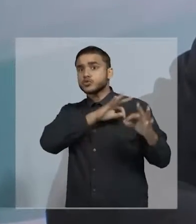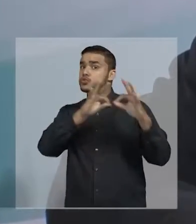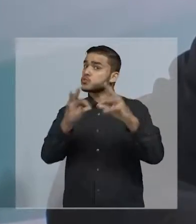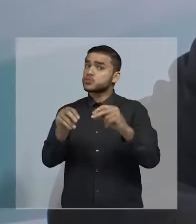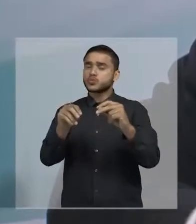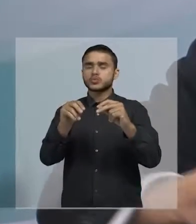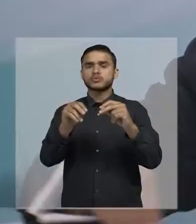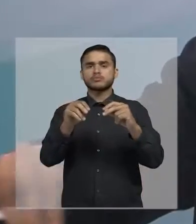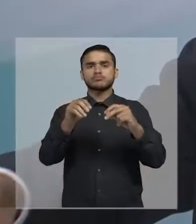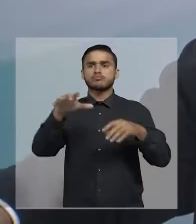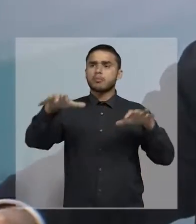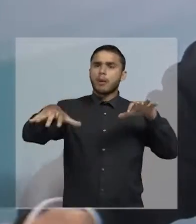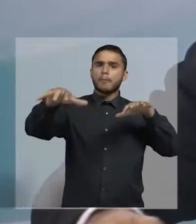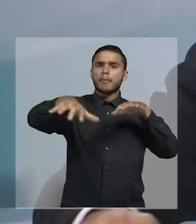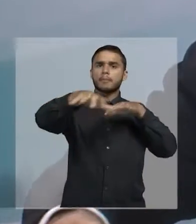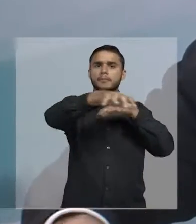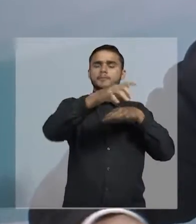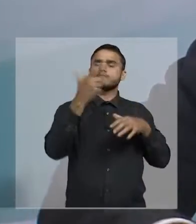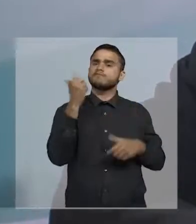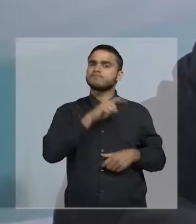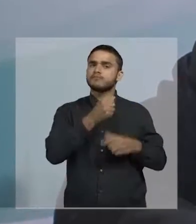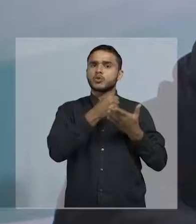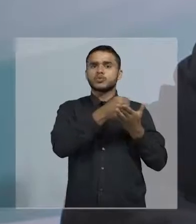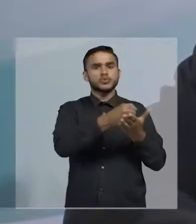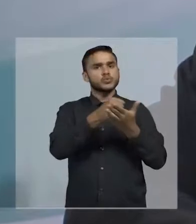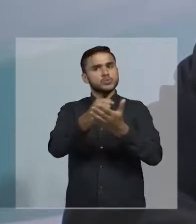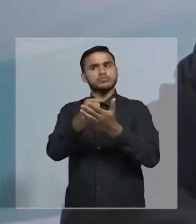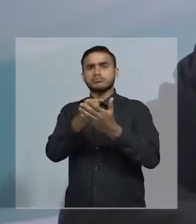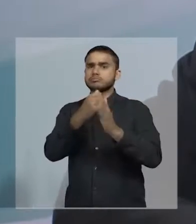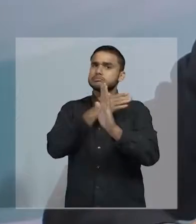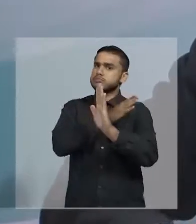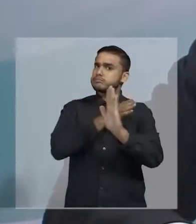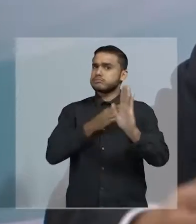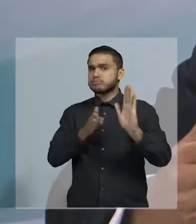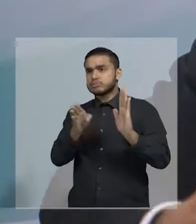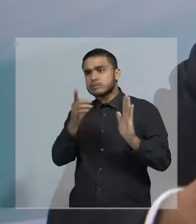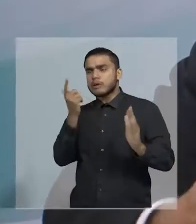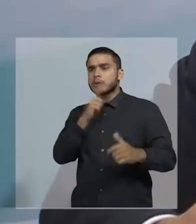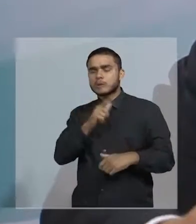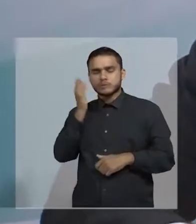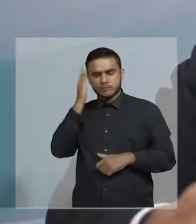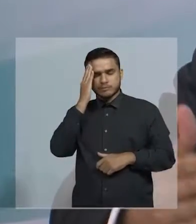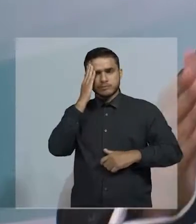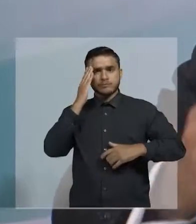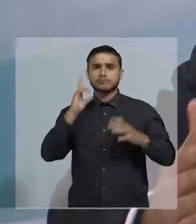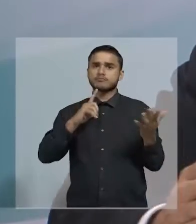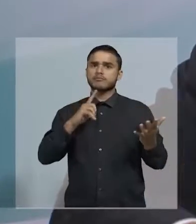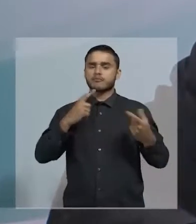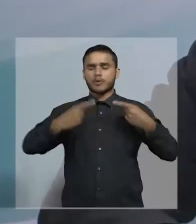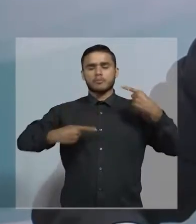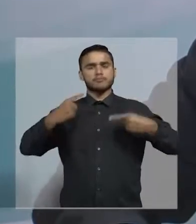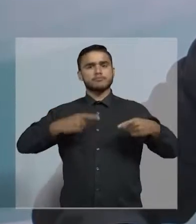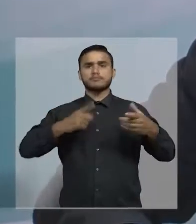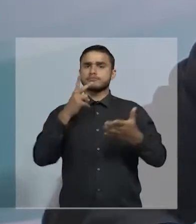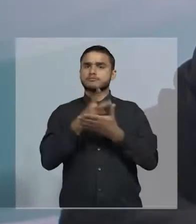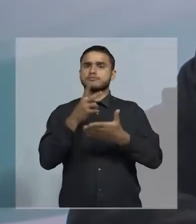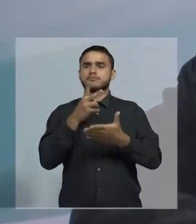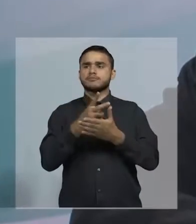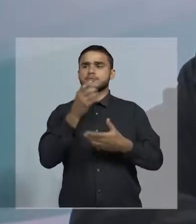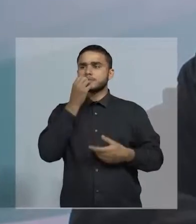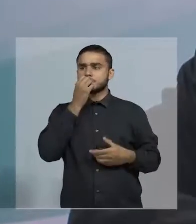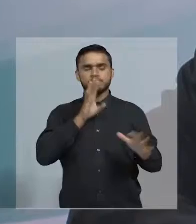política, fazer sinais para ambos os lados. Isso, na política, deixa sempre a porta entreaberta para